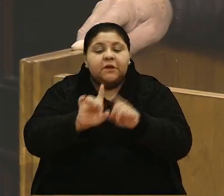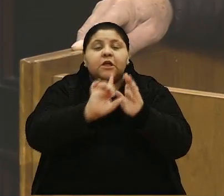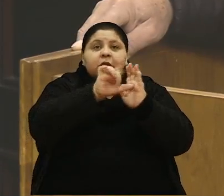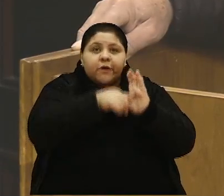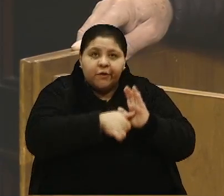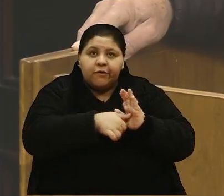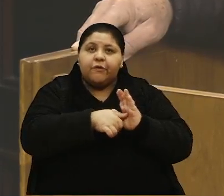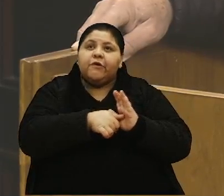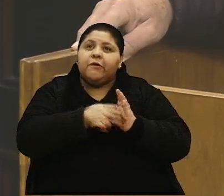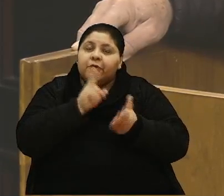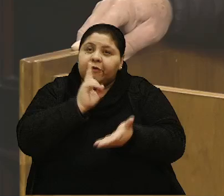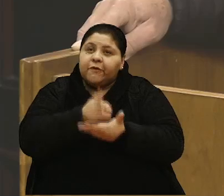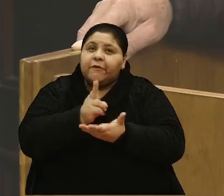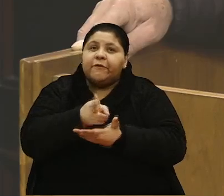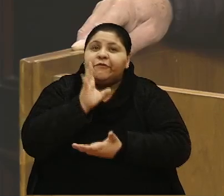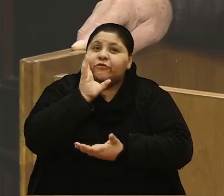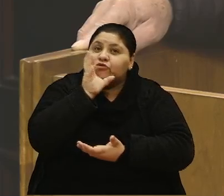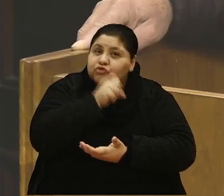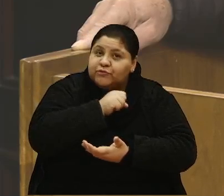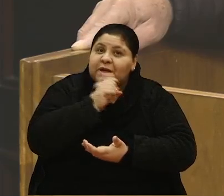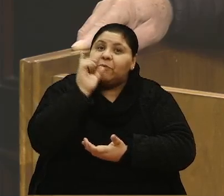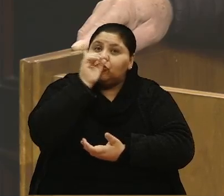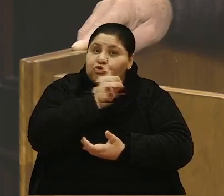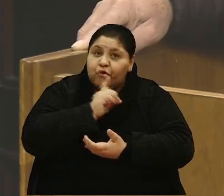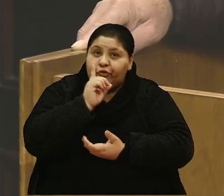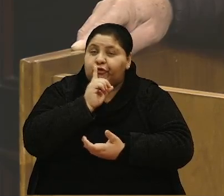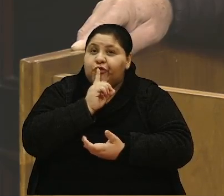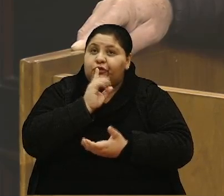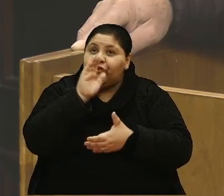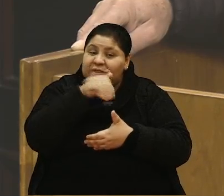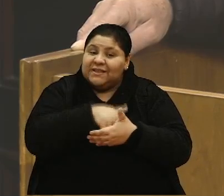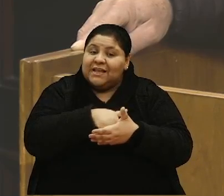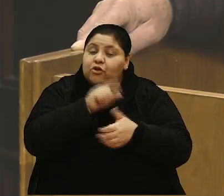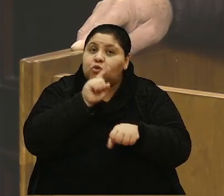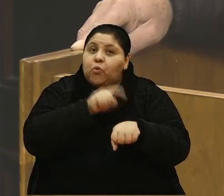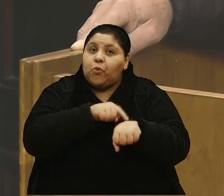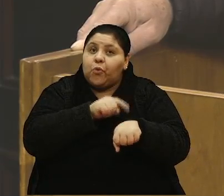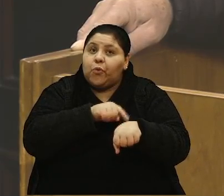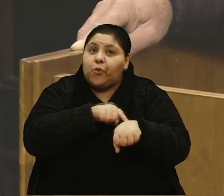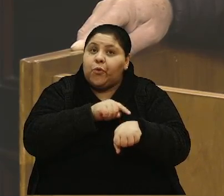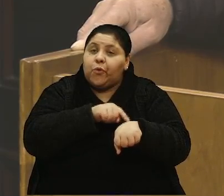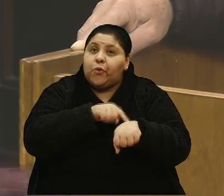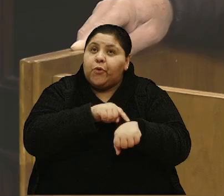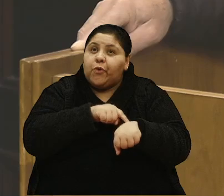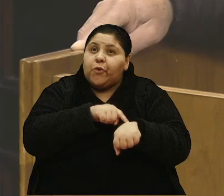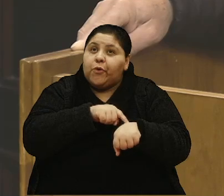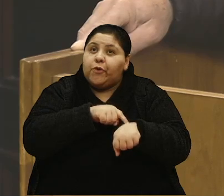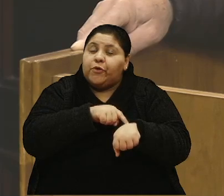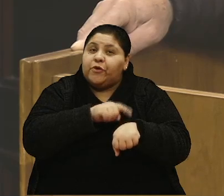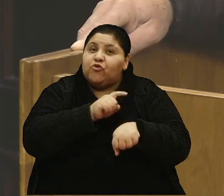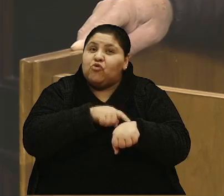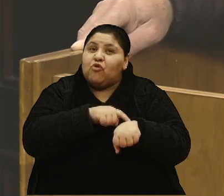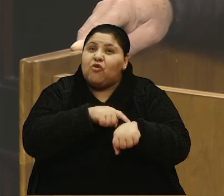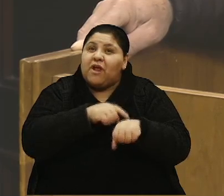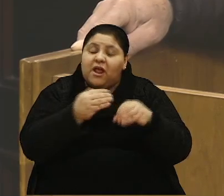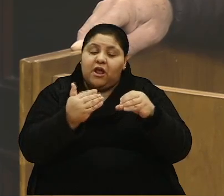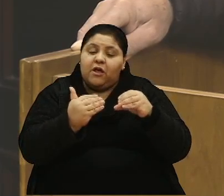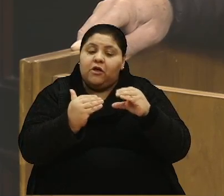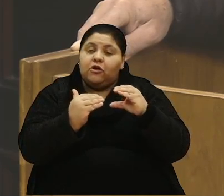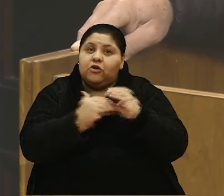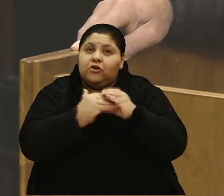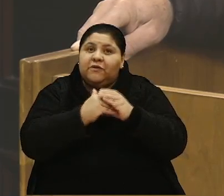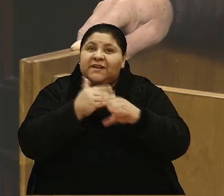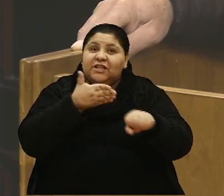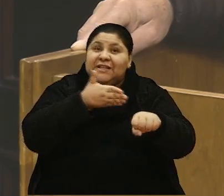depois ela vai continuar no sábado e no domingo dentro do horário de expediente do shopping. Então, ela vai ser na entrada